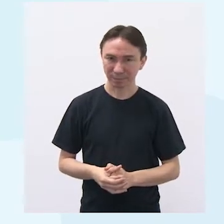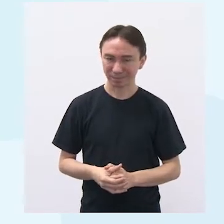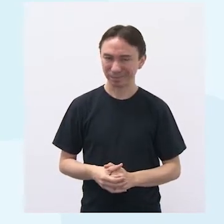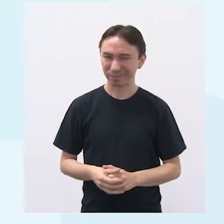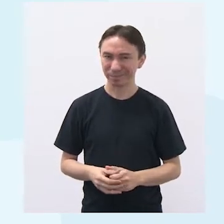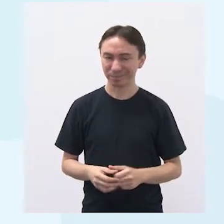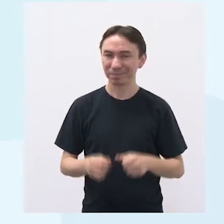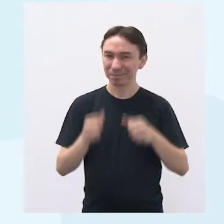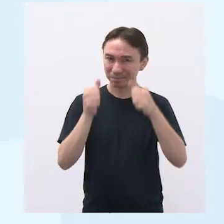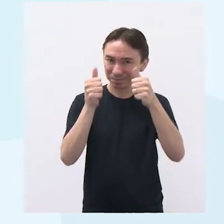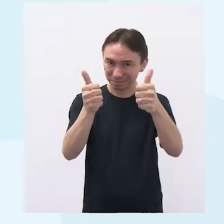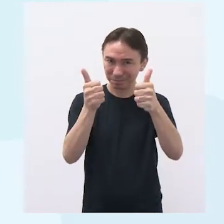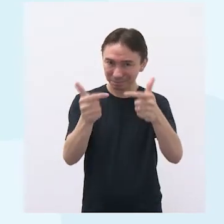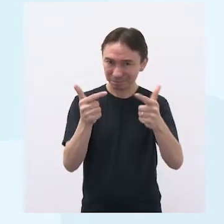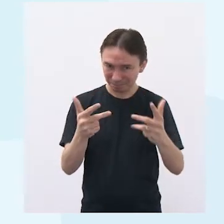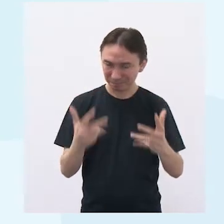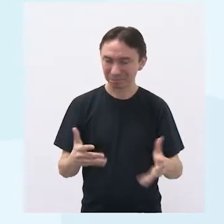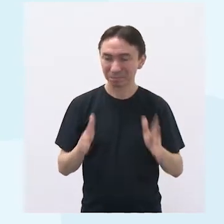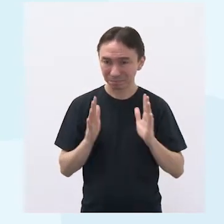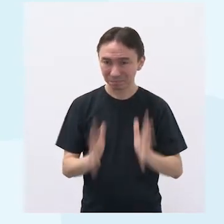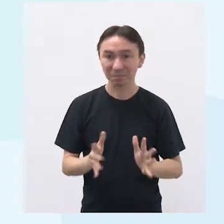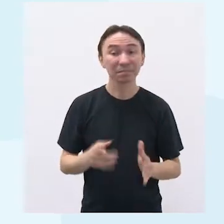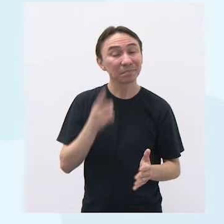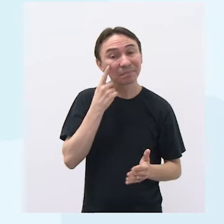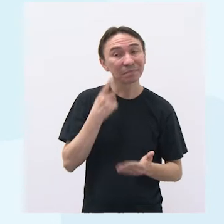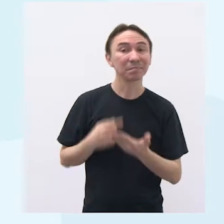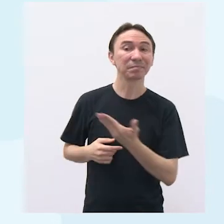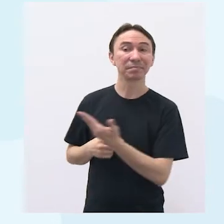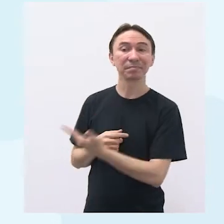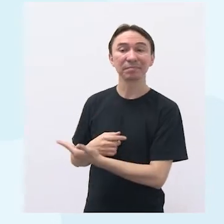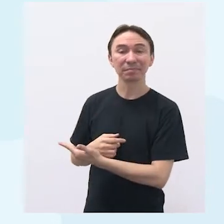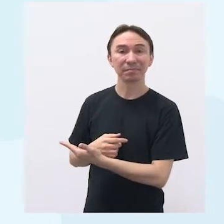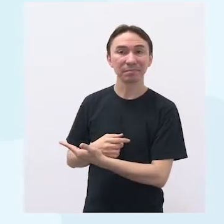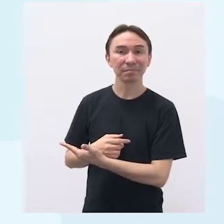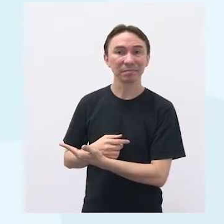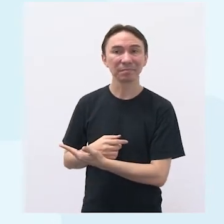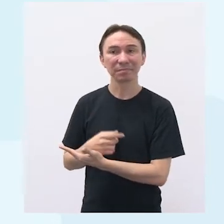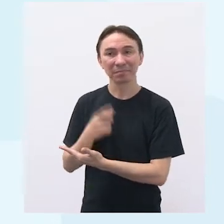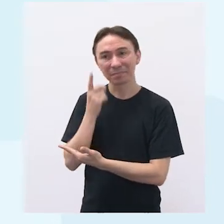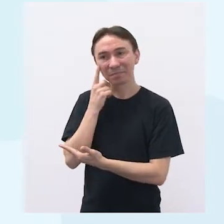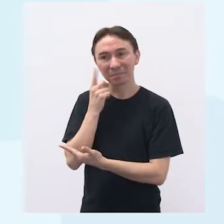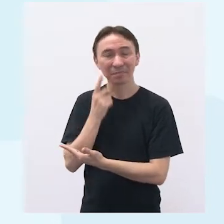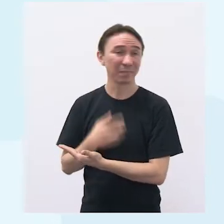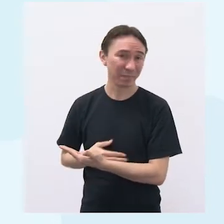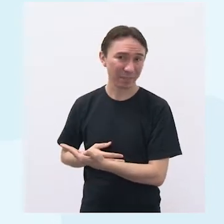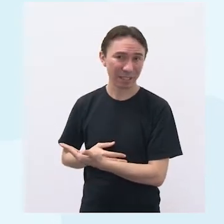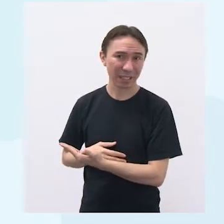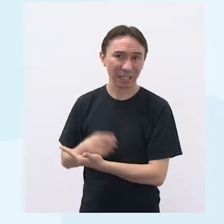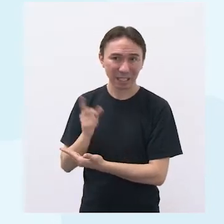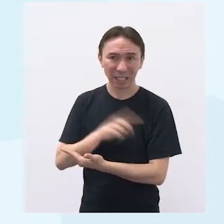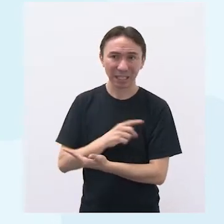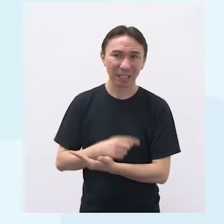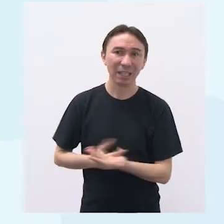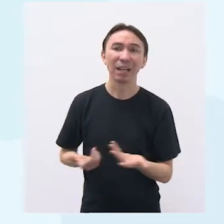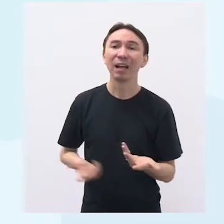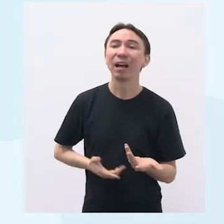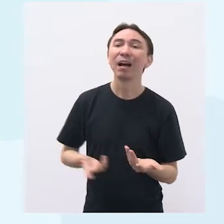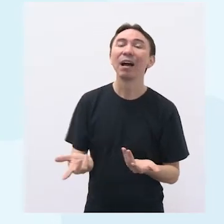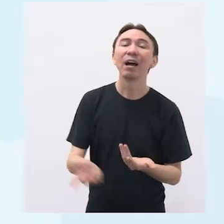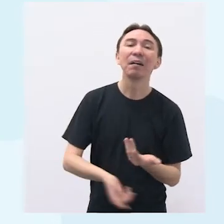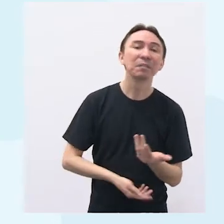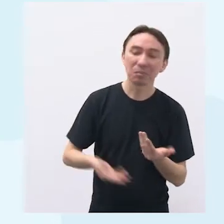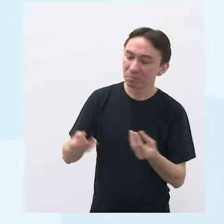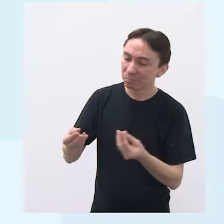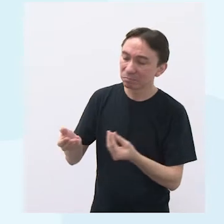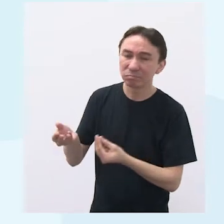né, a respeito do que é, nesse sentido, o que é a educação das relações étnico-raciais, que como